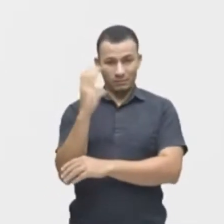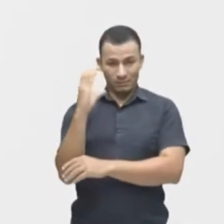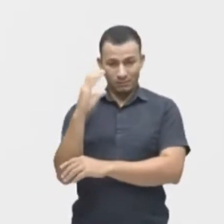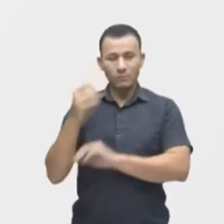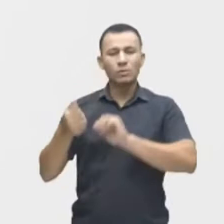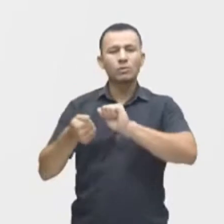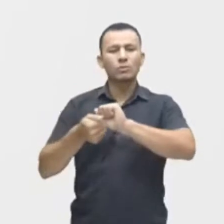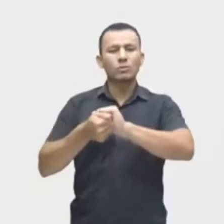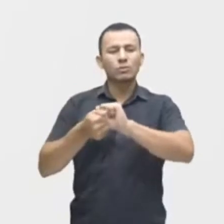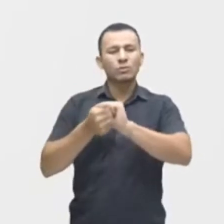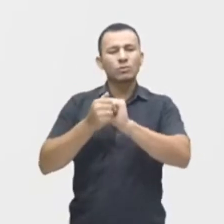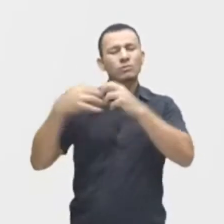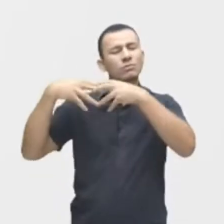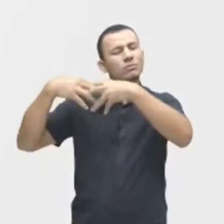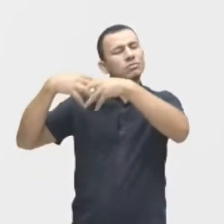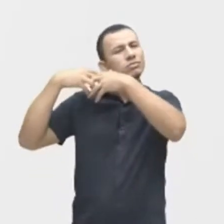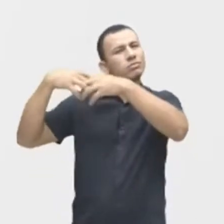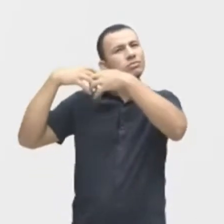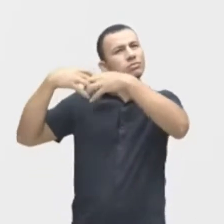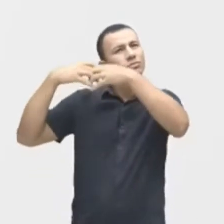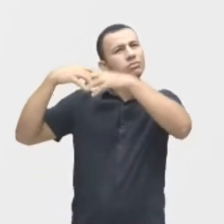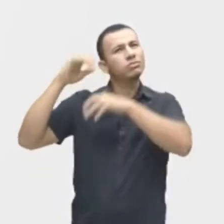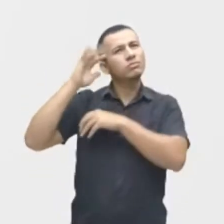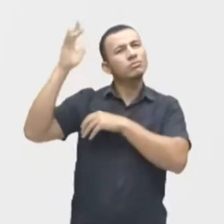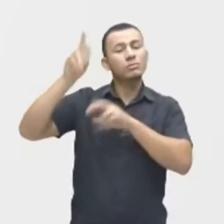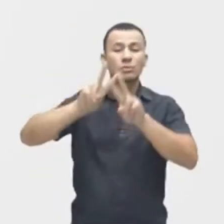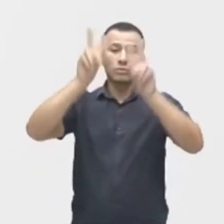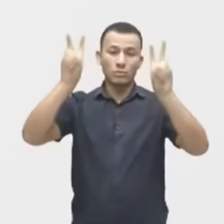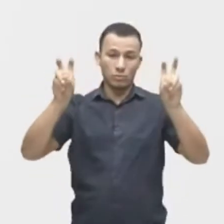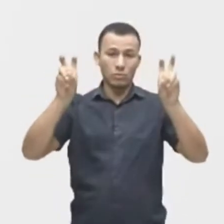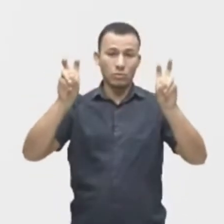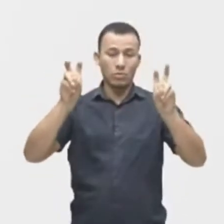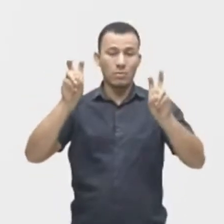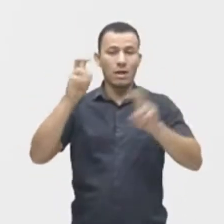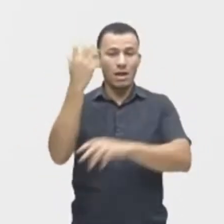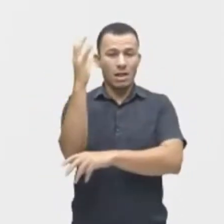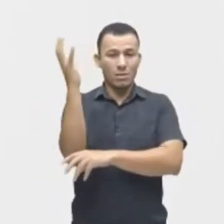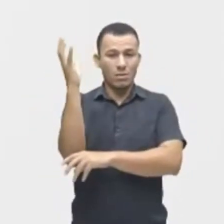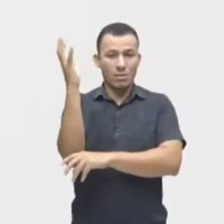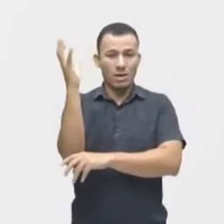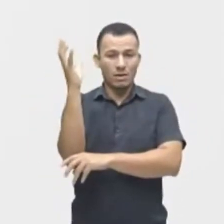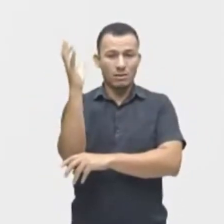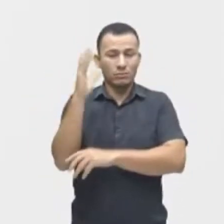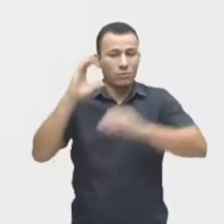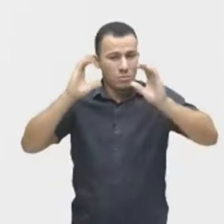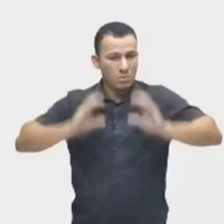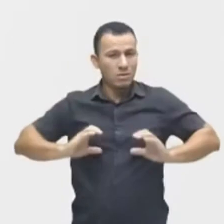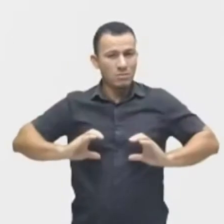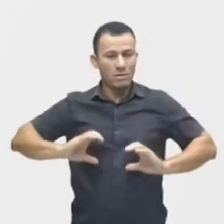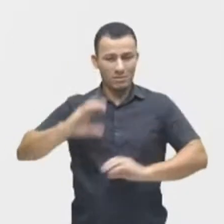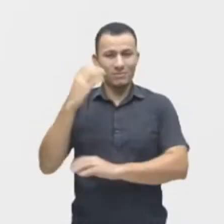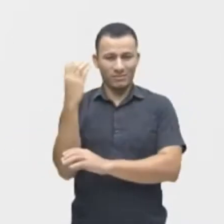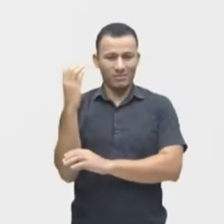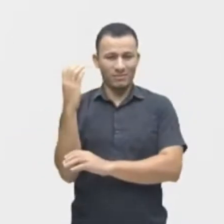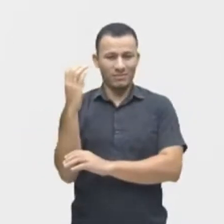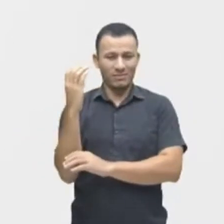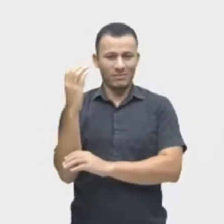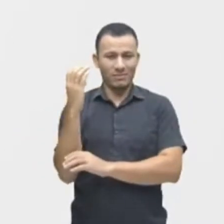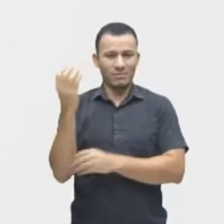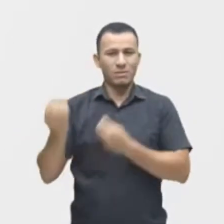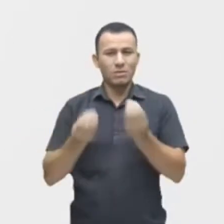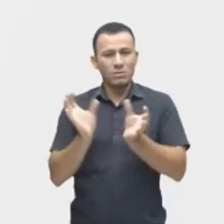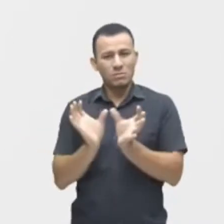com as reflexões sobre a natureza ética da ciência, são mobilizadas para